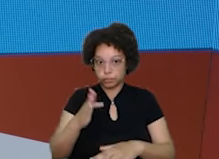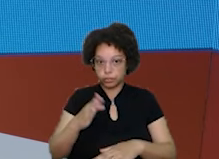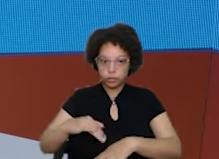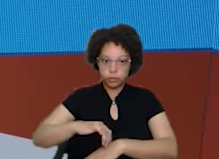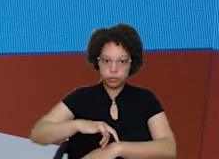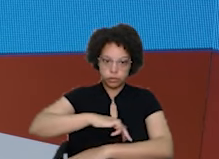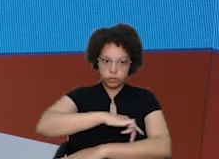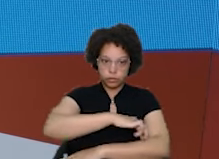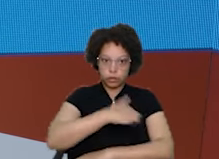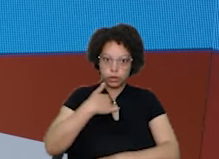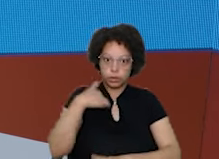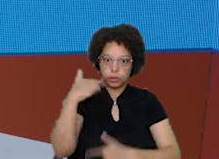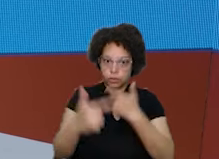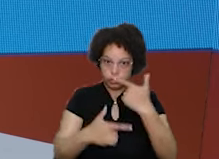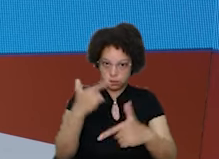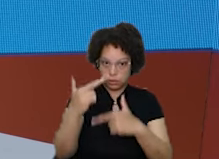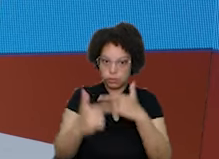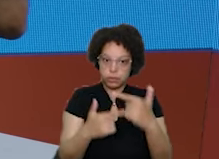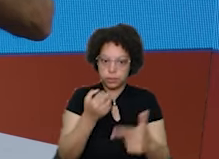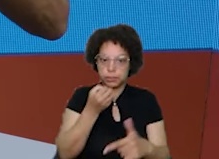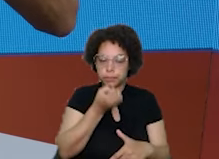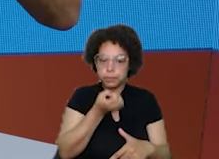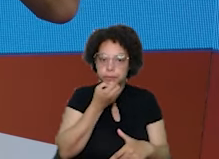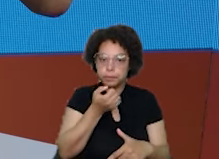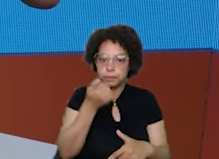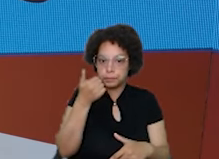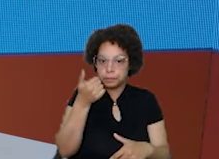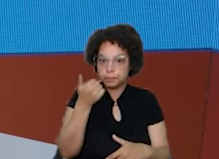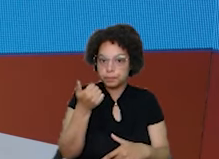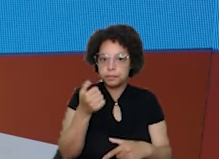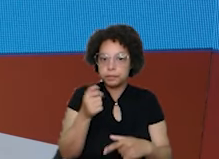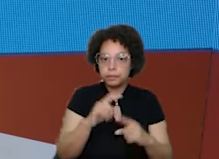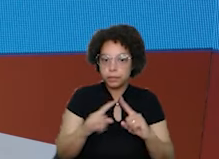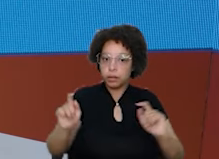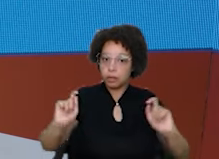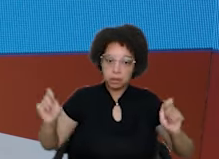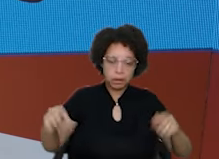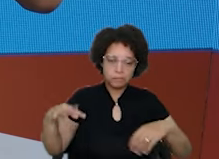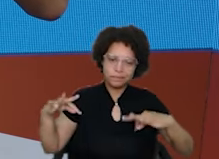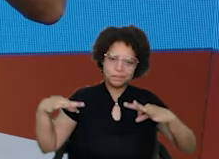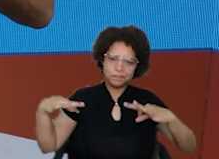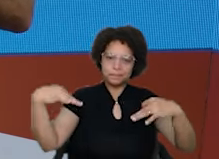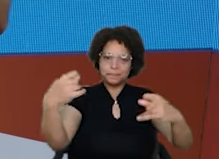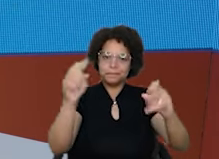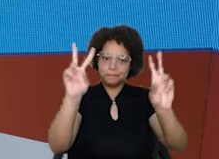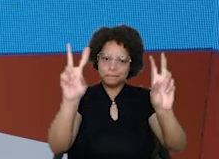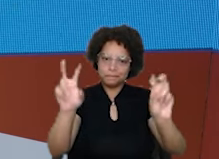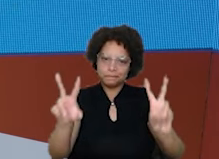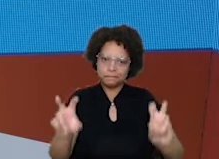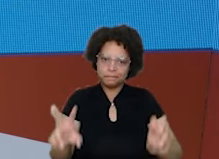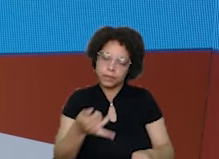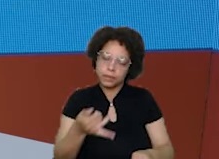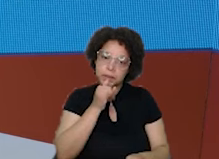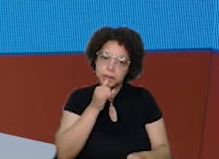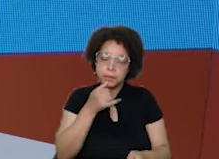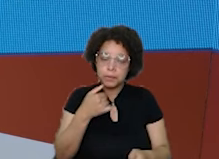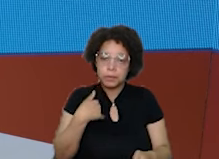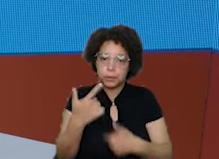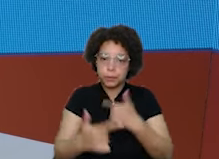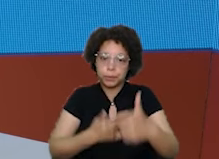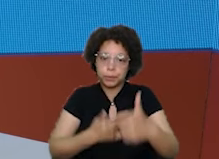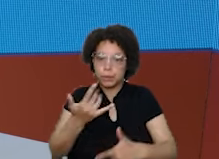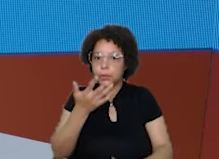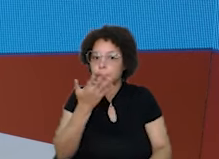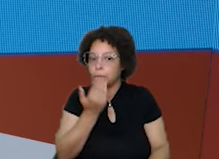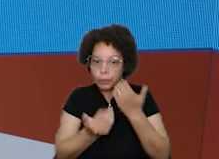que eu trabalho bastante na na na minha Regional Mas eu posso puxar para todos os os modelos né se eu trabalho com alimentação eu posso